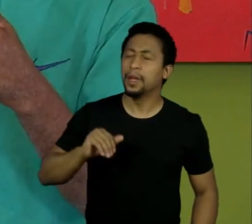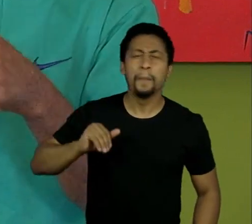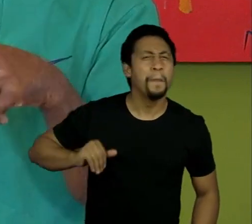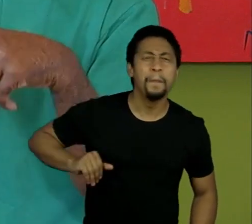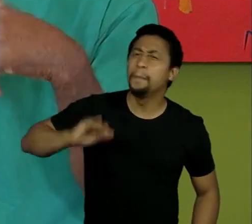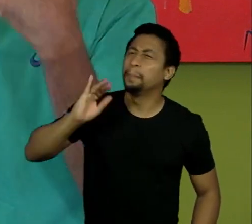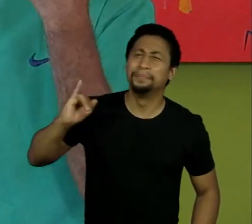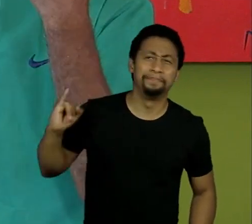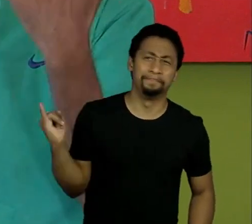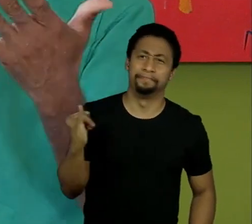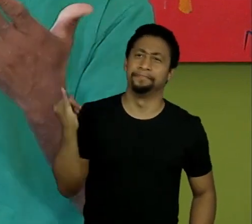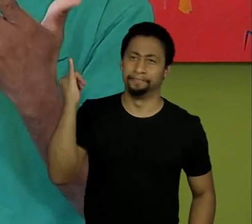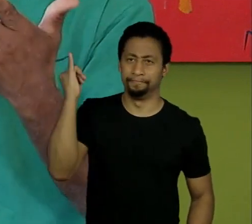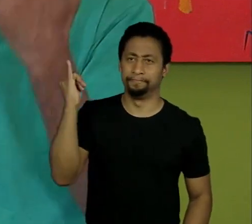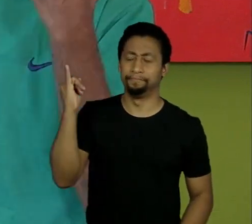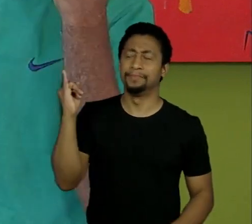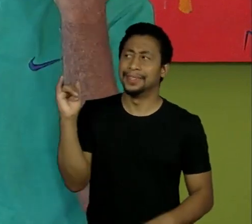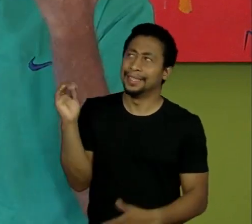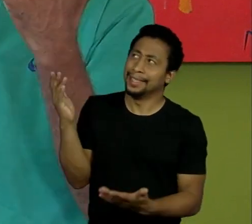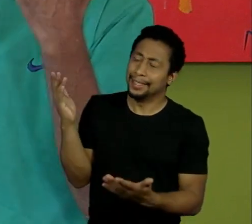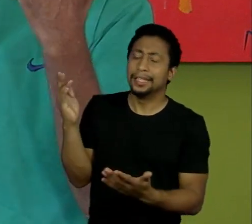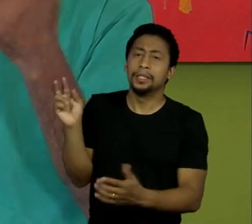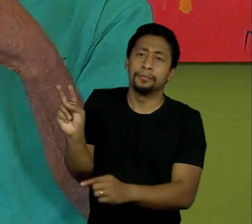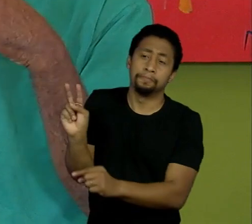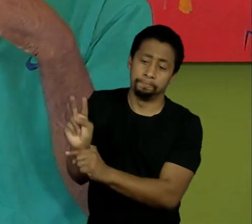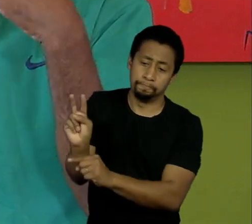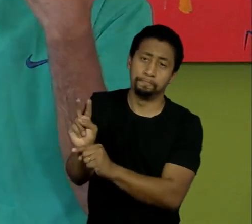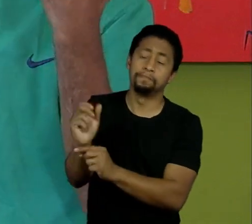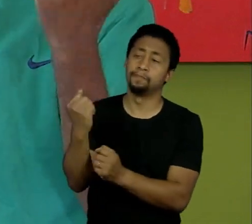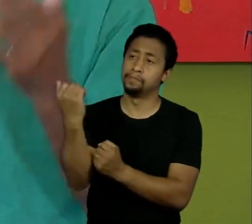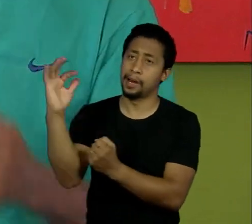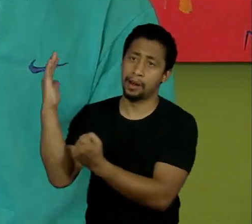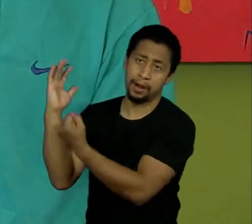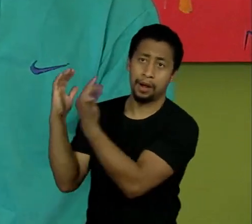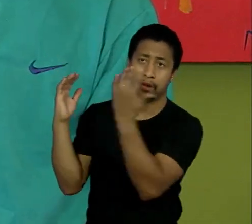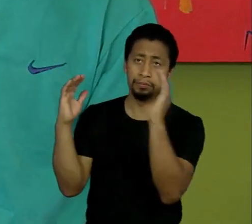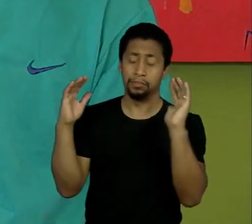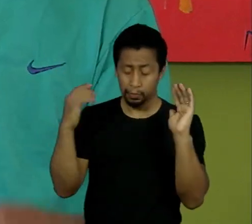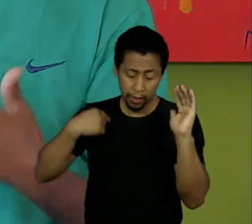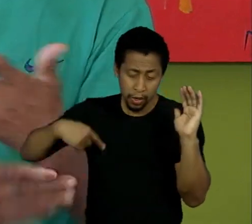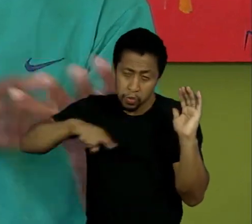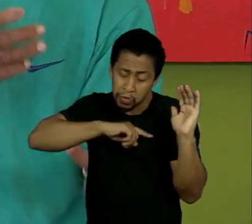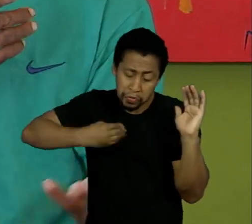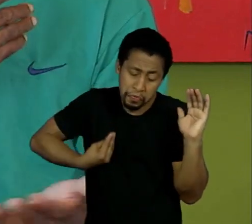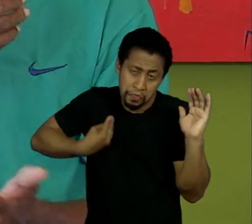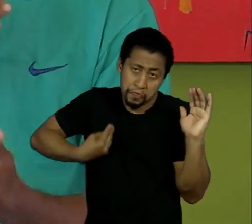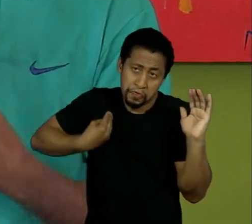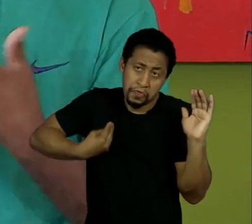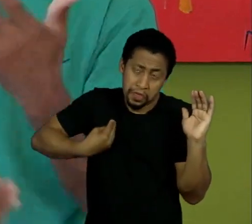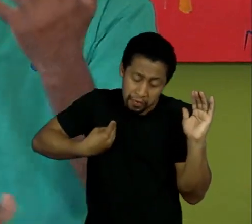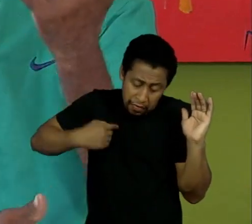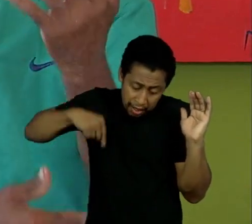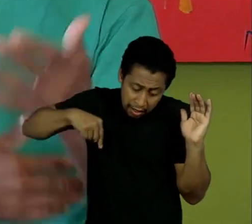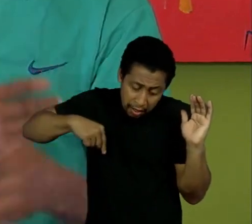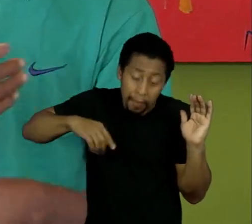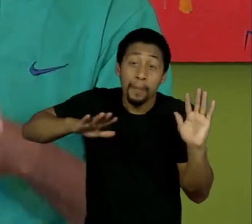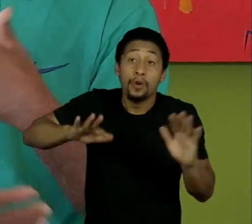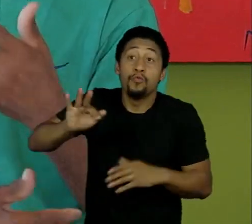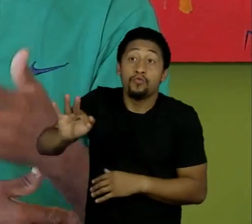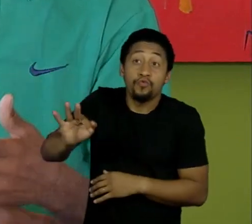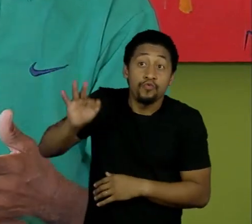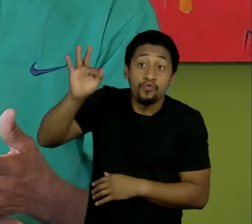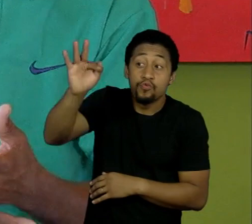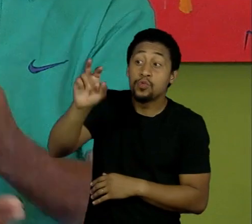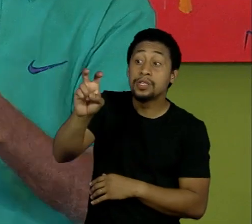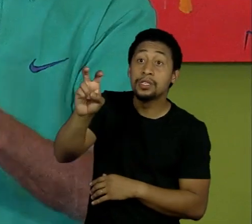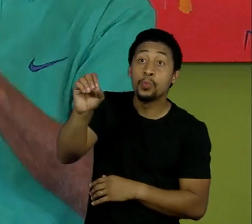preservar para a nova natureza, para novos que vai vir, que nem existe, daqui a 50